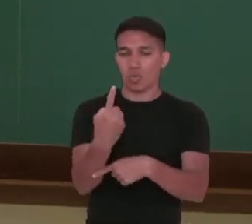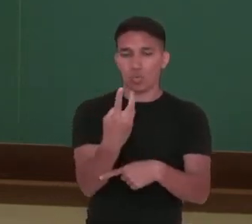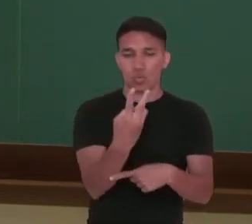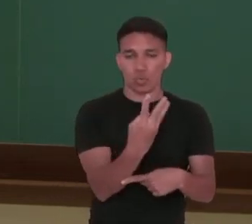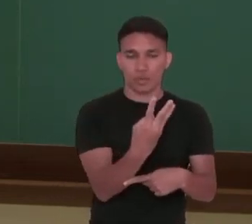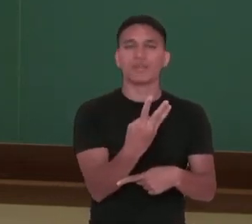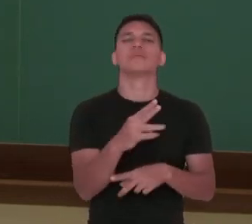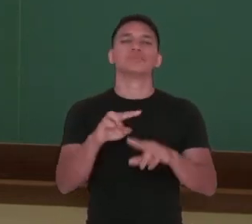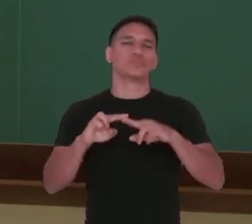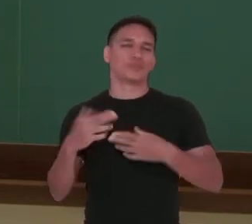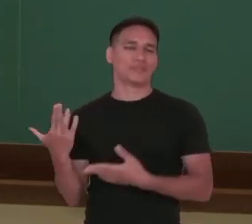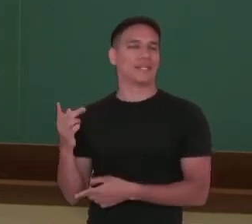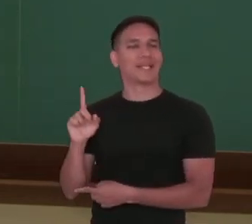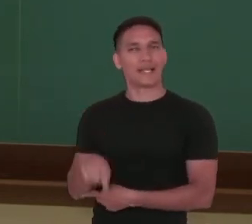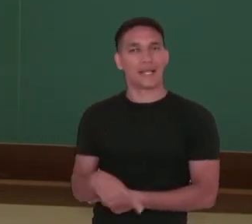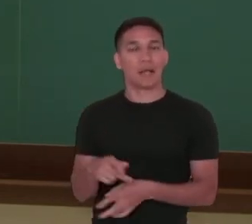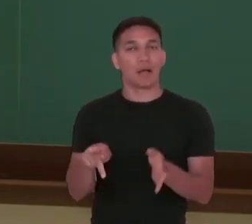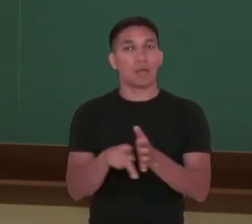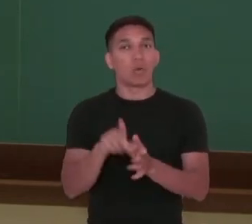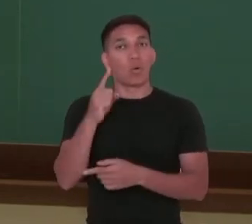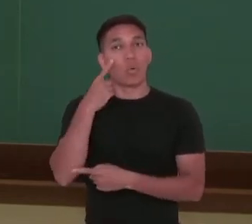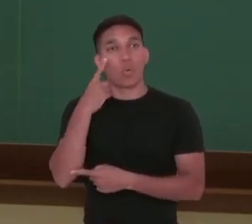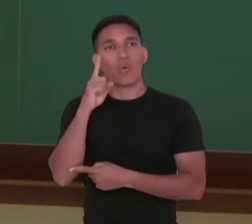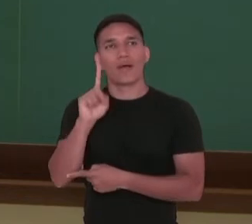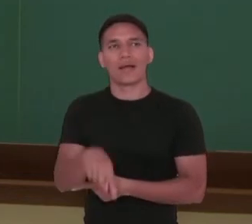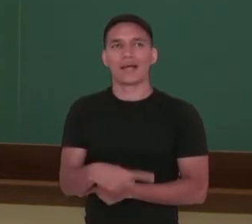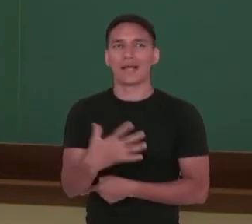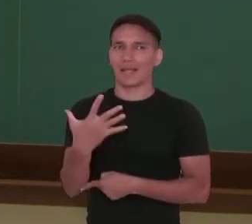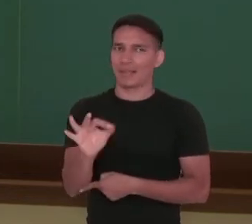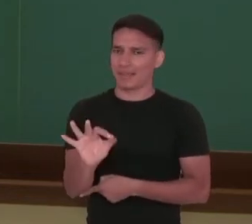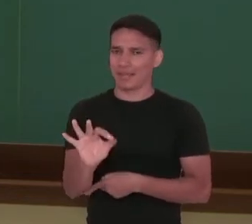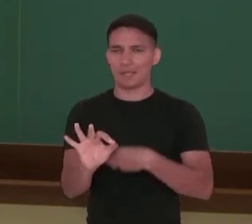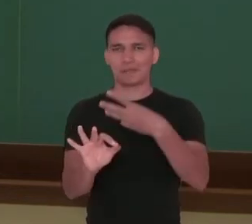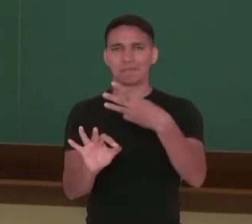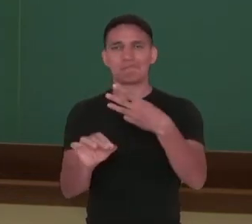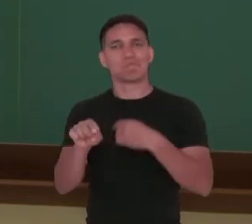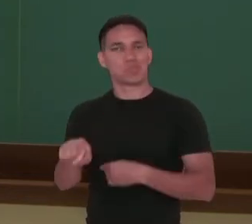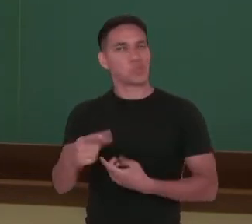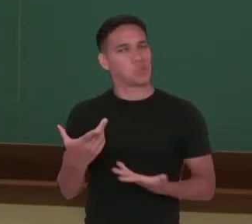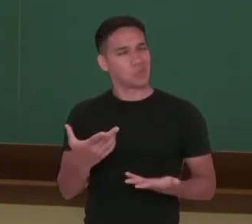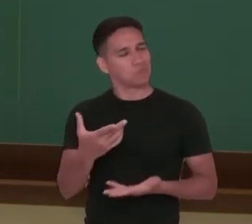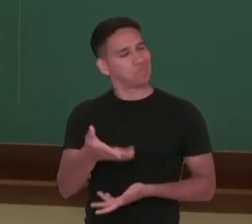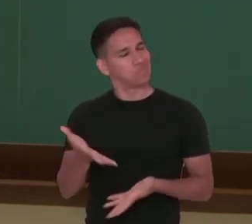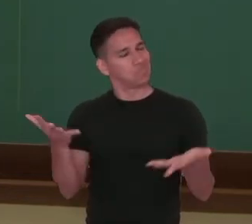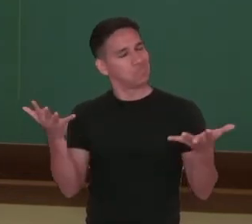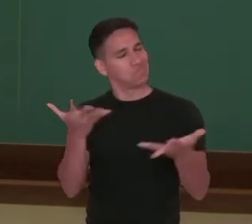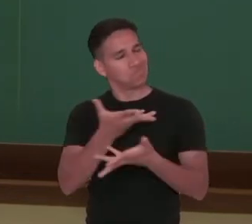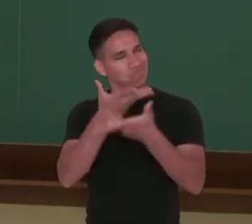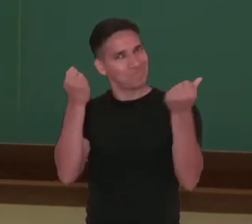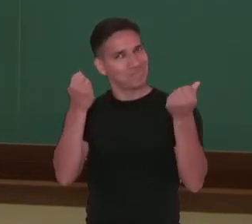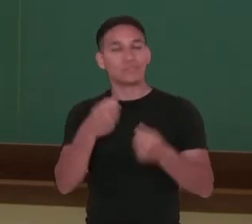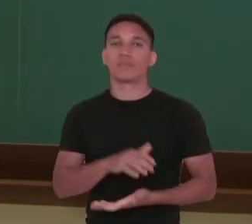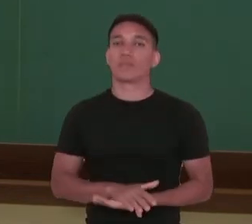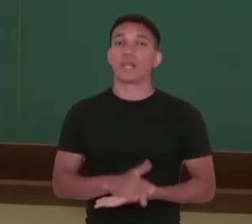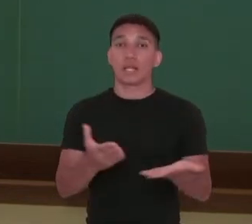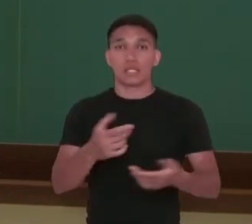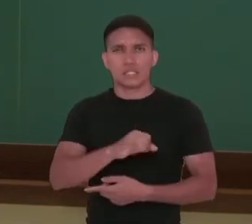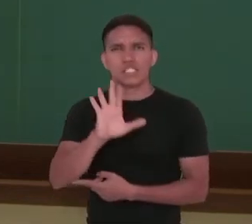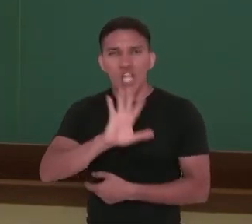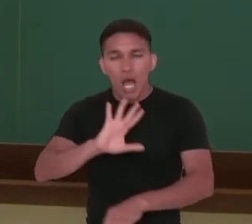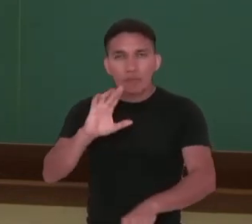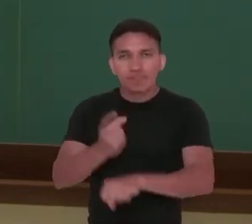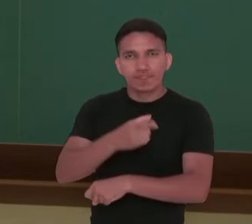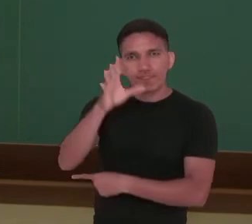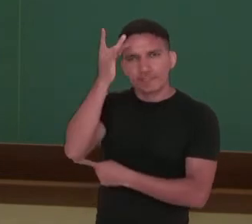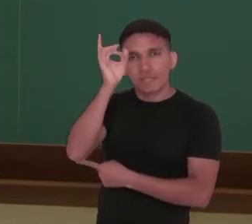de grandeza dele está na casa da unidade de milhar. Que mil, né, galera? Beleza? Se você pegou isso, meu querido aluno,